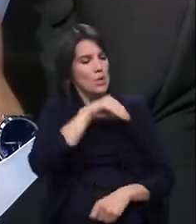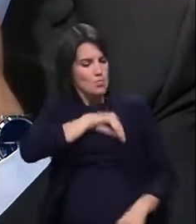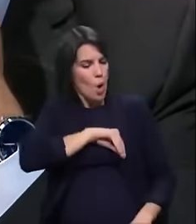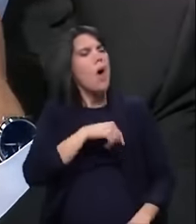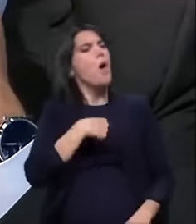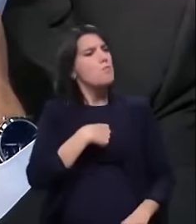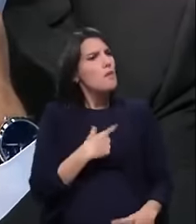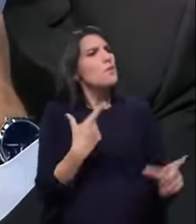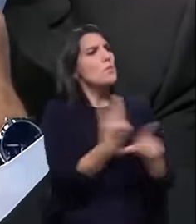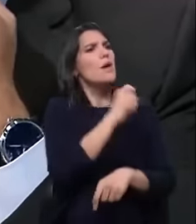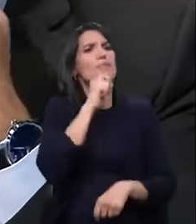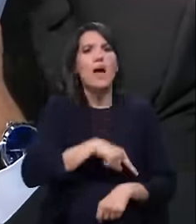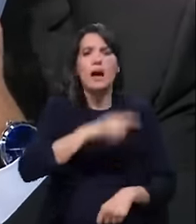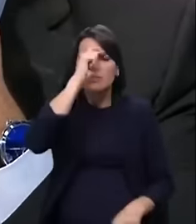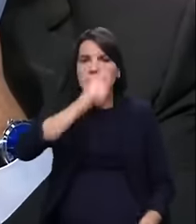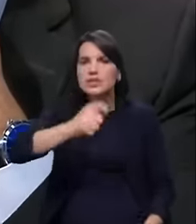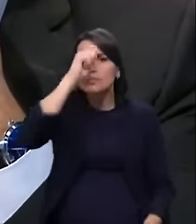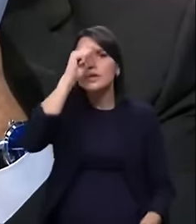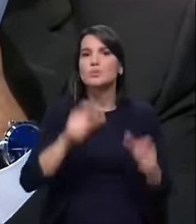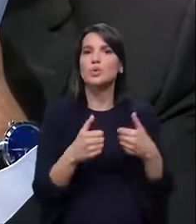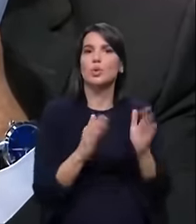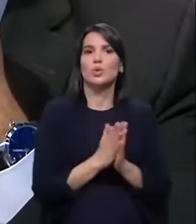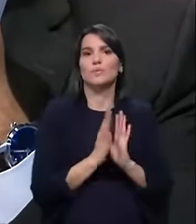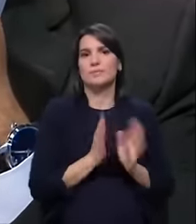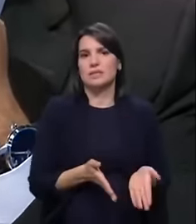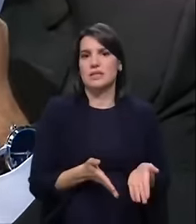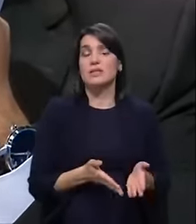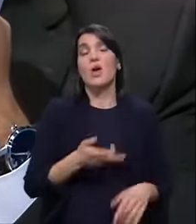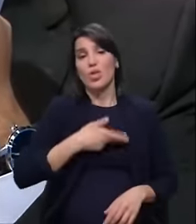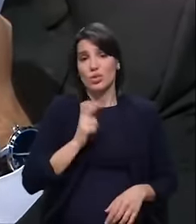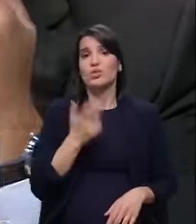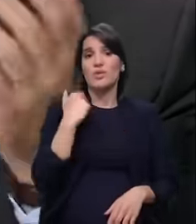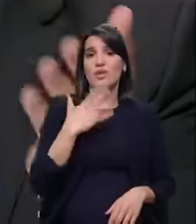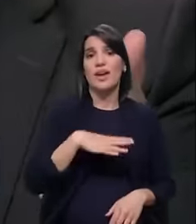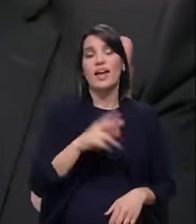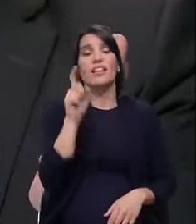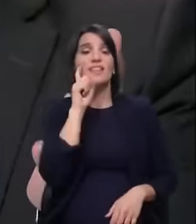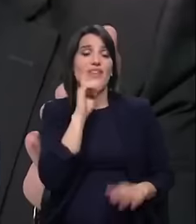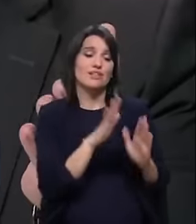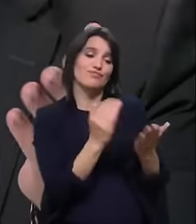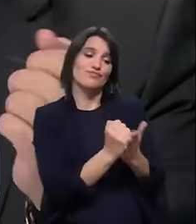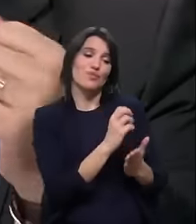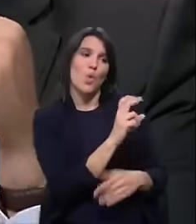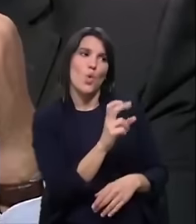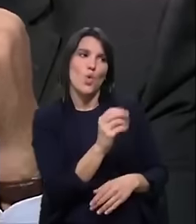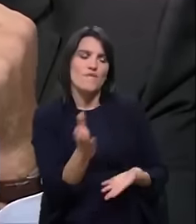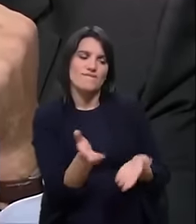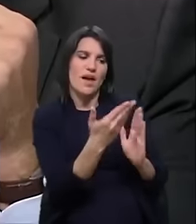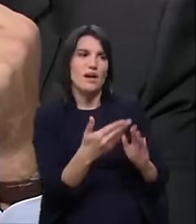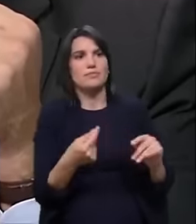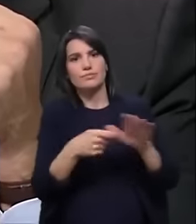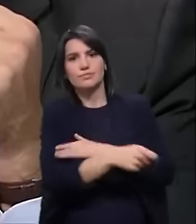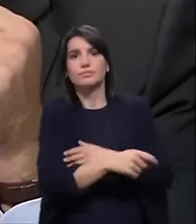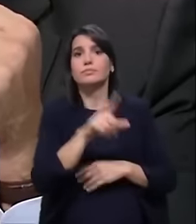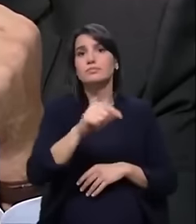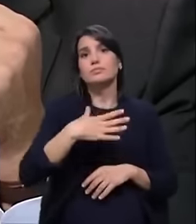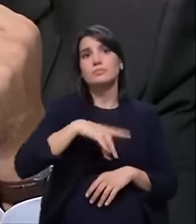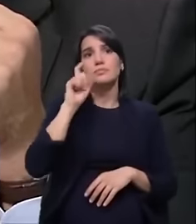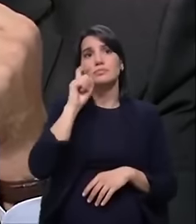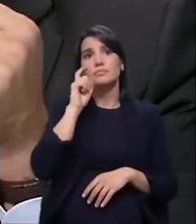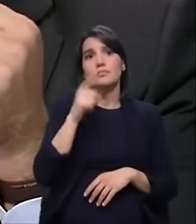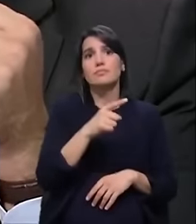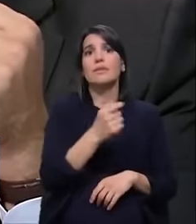salário. E acho que essa é dignidade para toda a gente. Doutor André Ventura quer defender vistos gold que são porta aberta à corrupção e quer vender